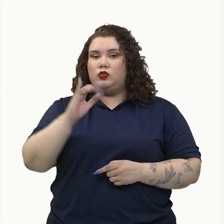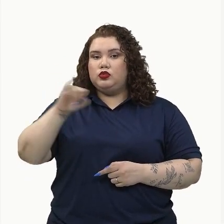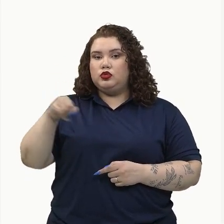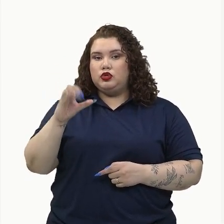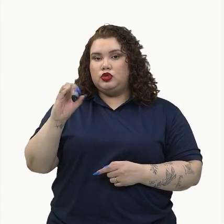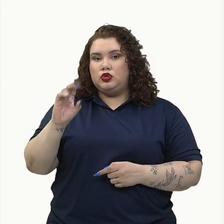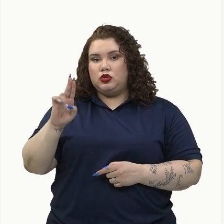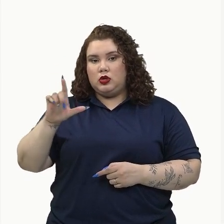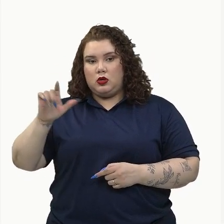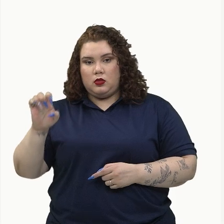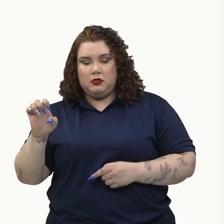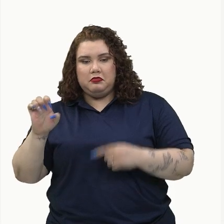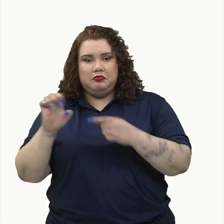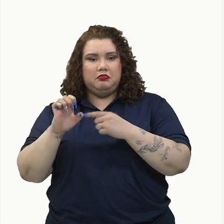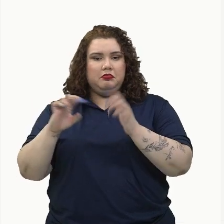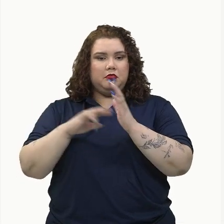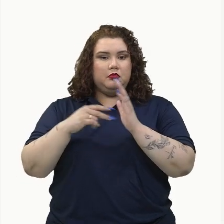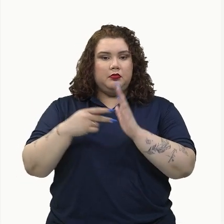efeito Joule?